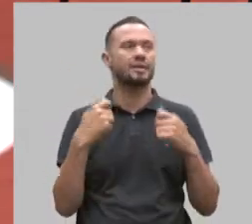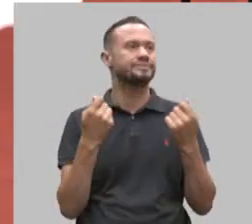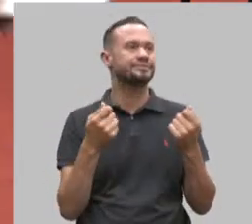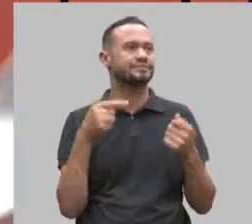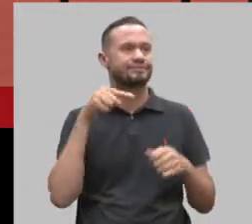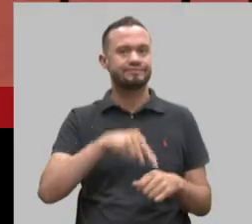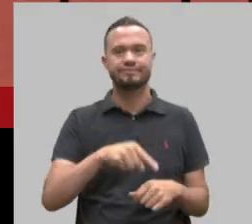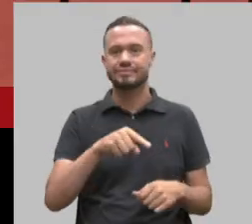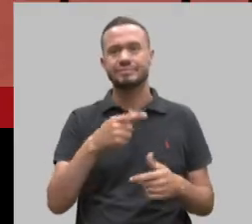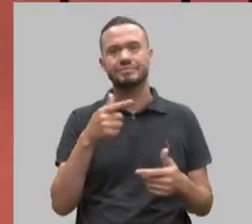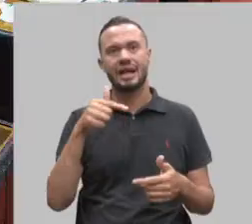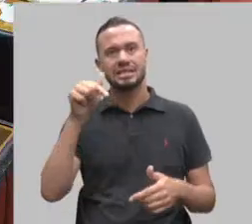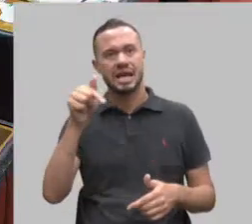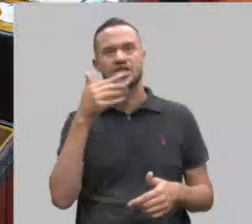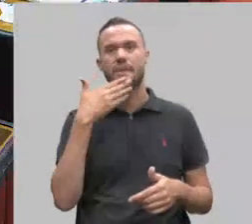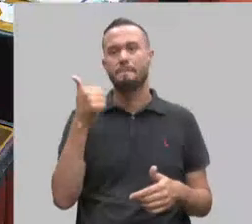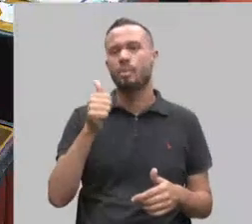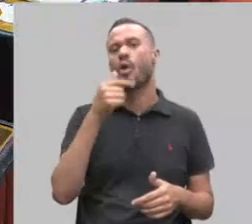quatro